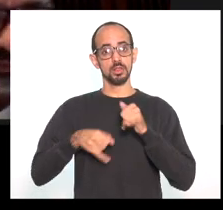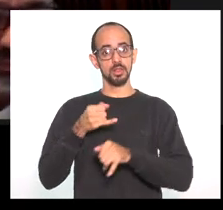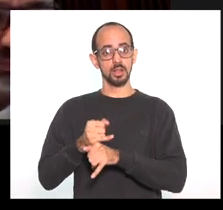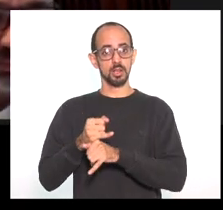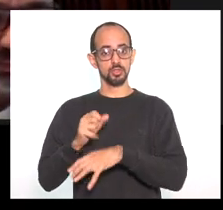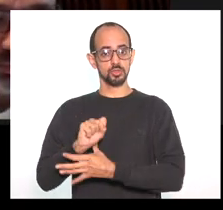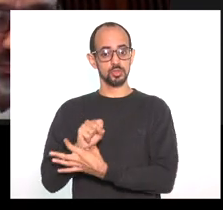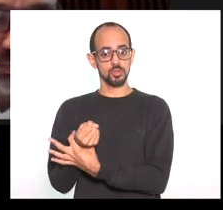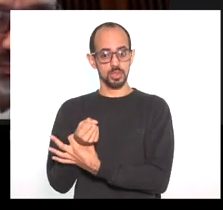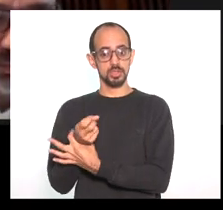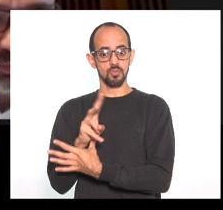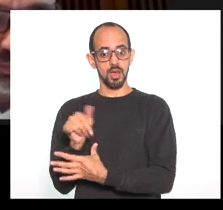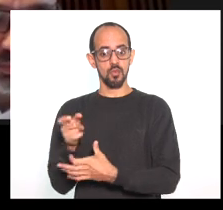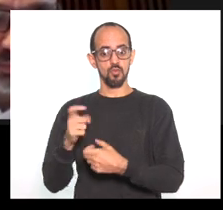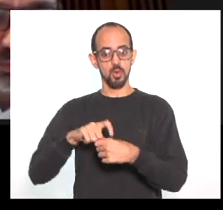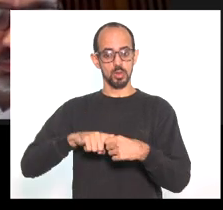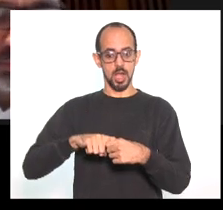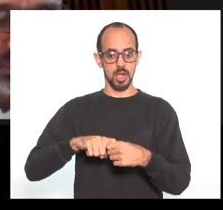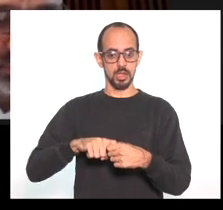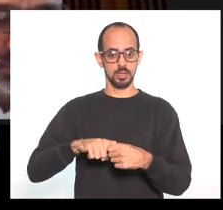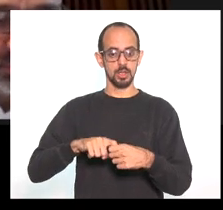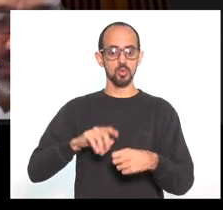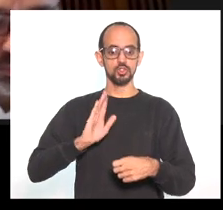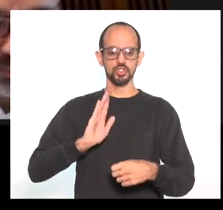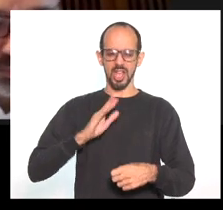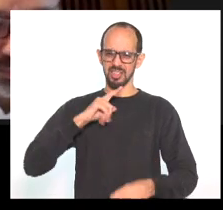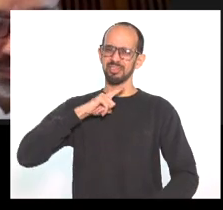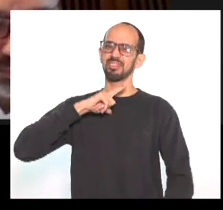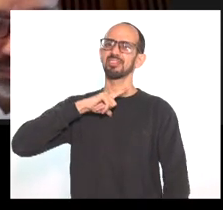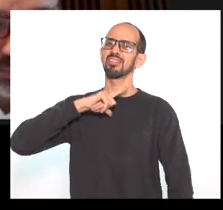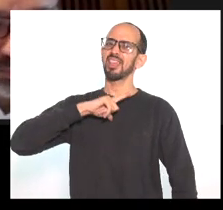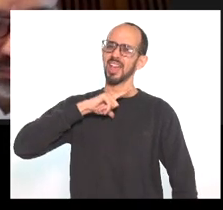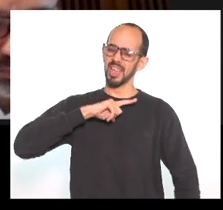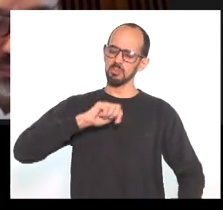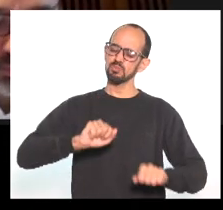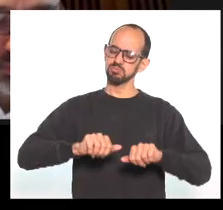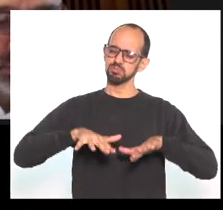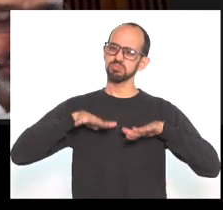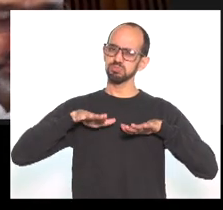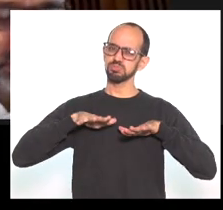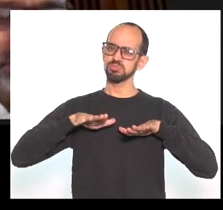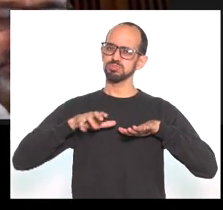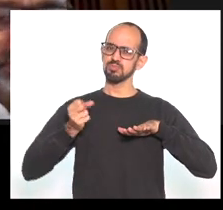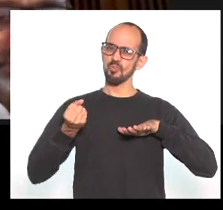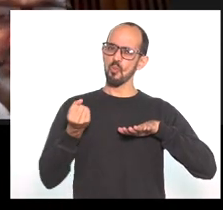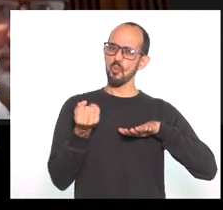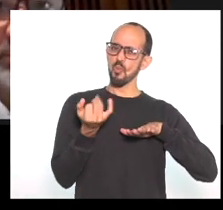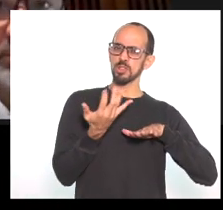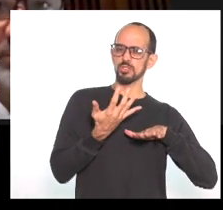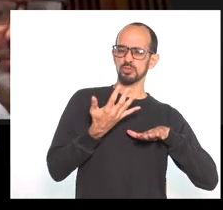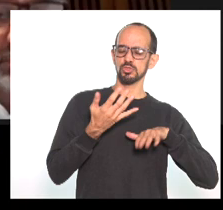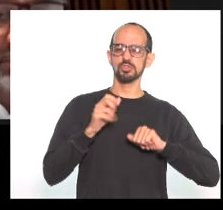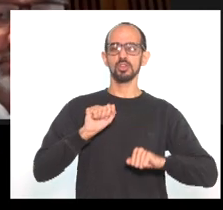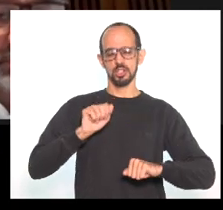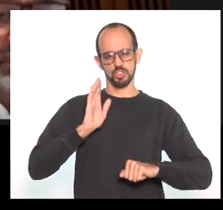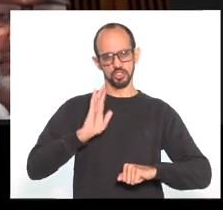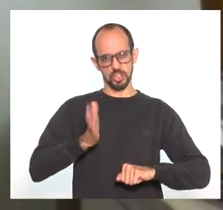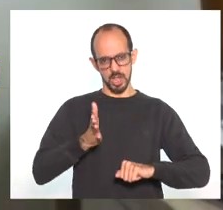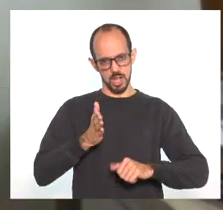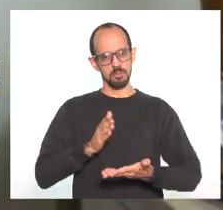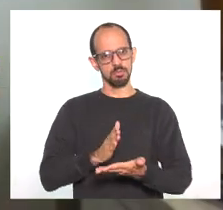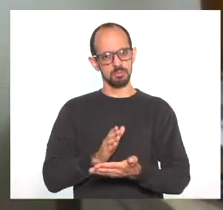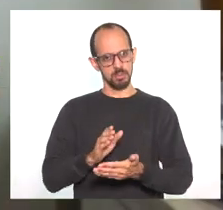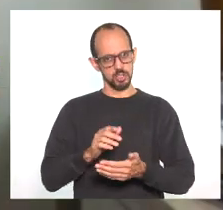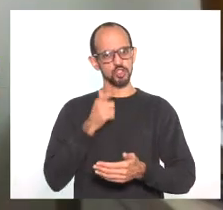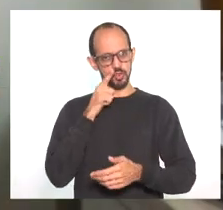retornará. Então, há quórum mais do que suficiente para deliberar, visto